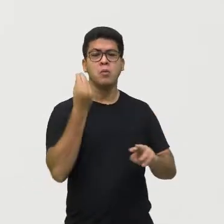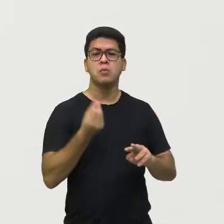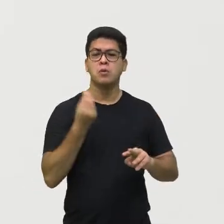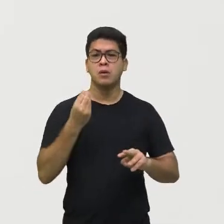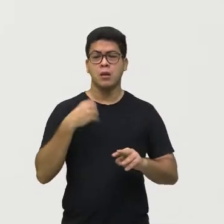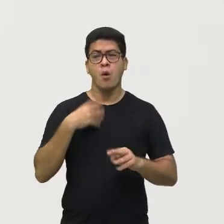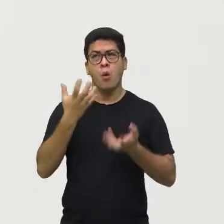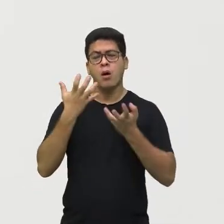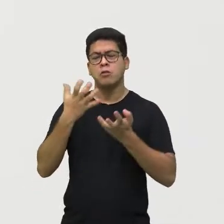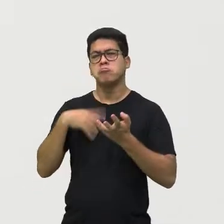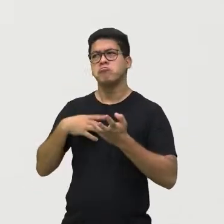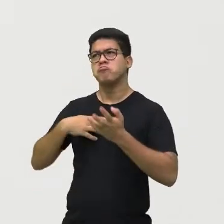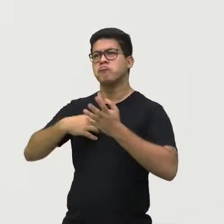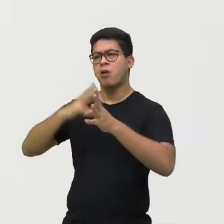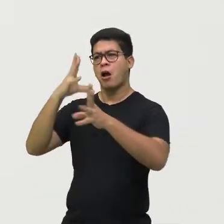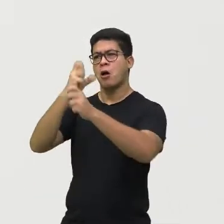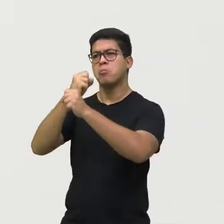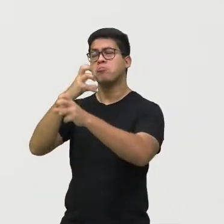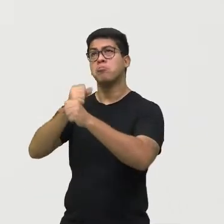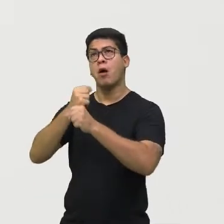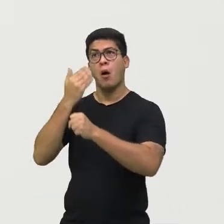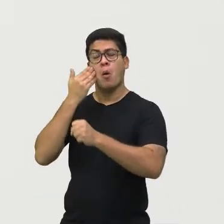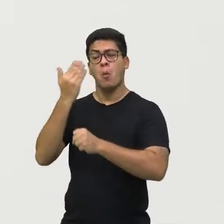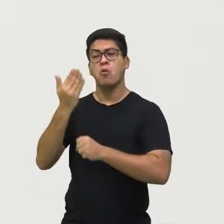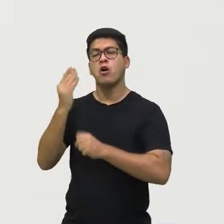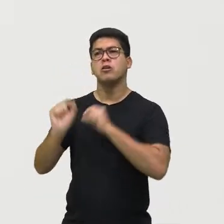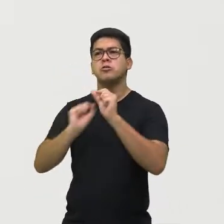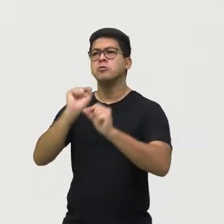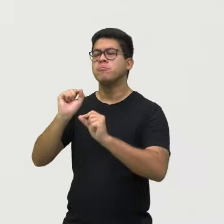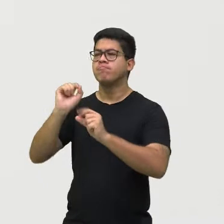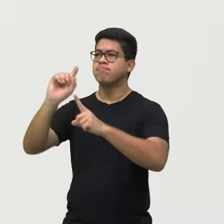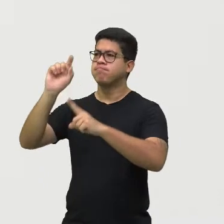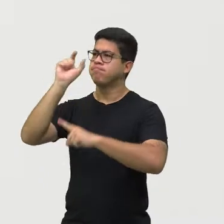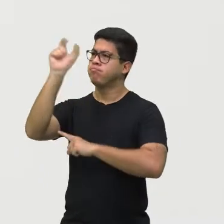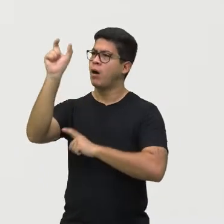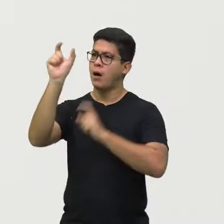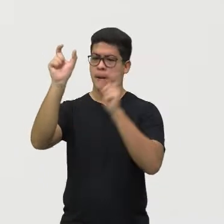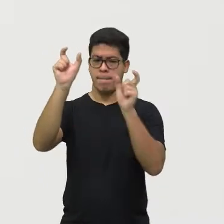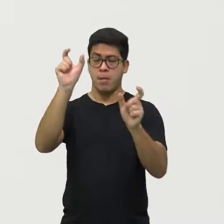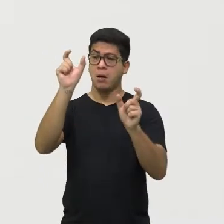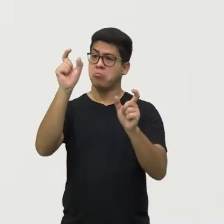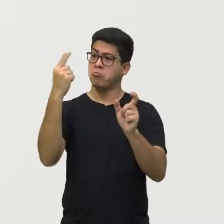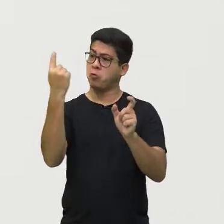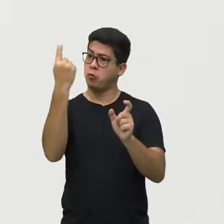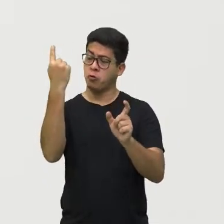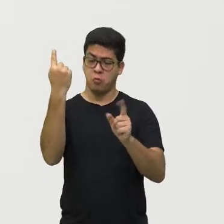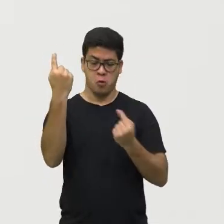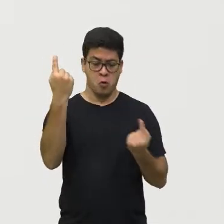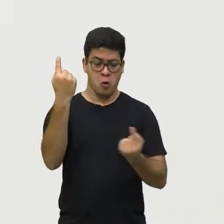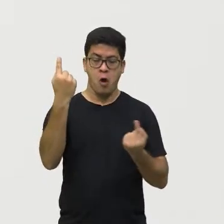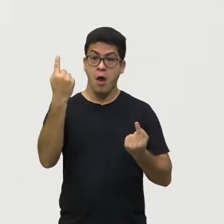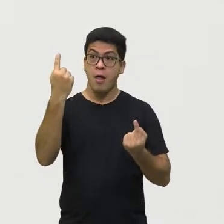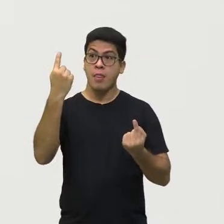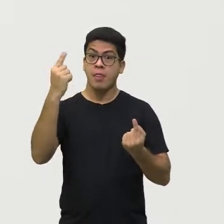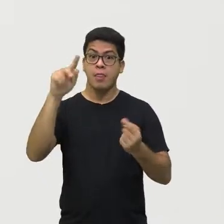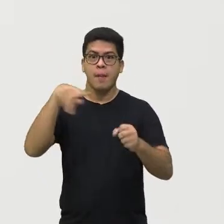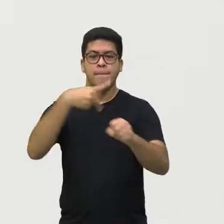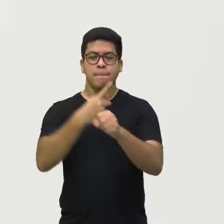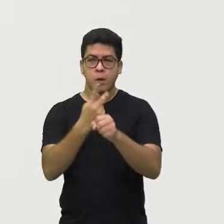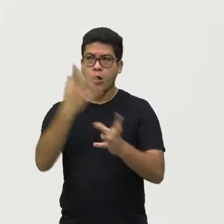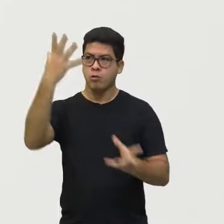naquele ponto, eu calculo individualmente o potencial de cada carga e depois eu somo todos esses